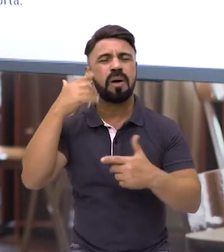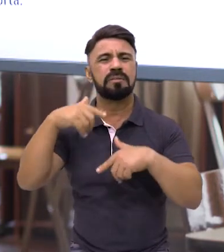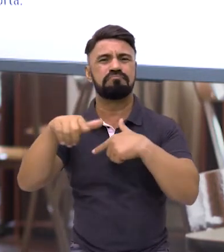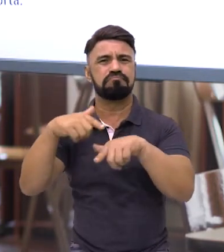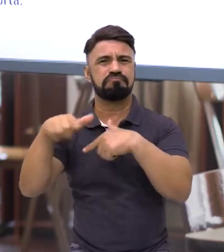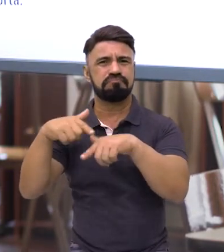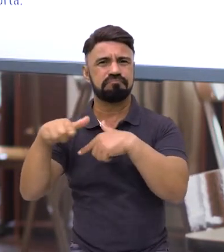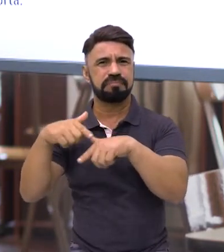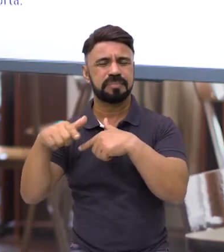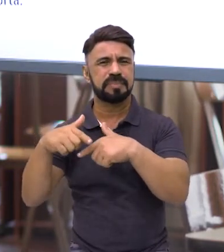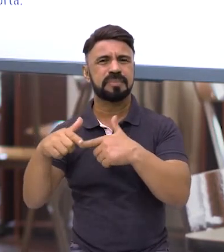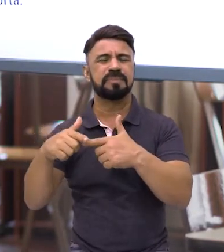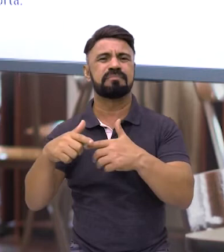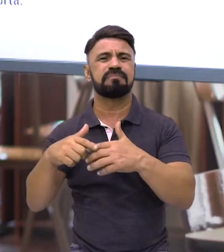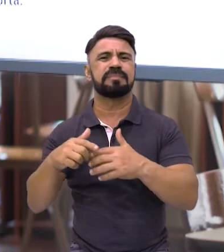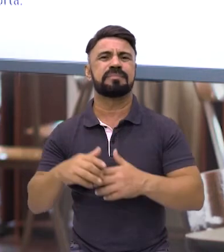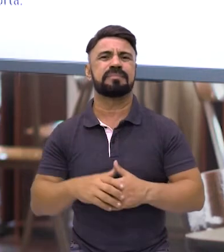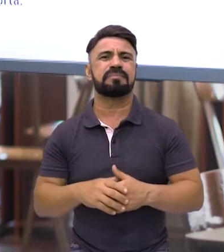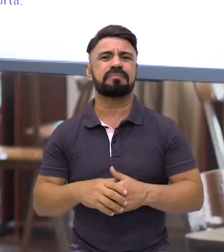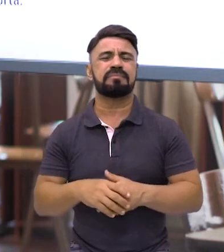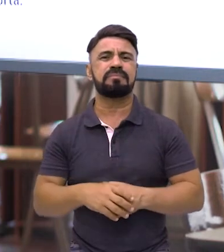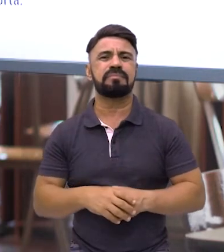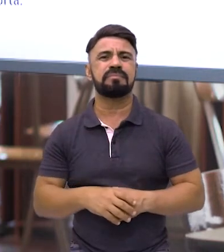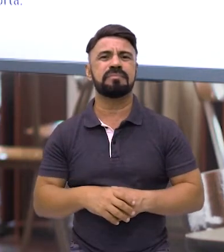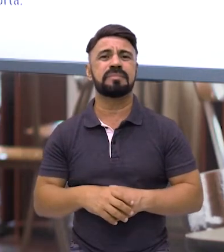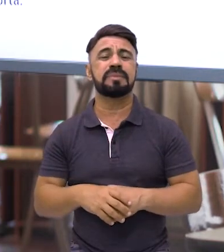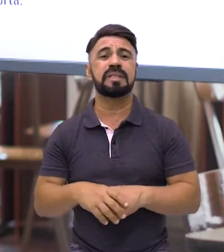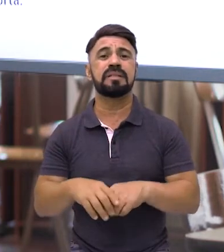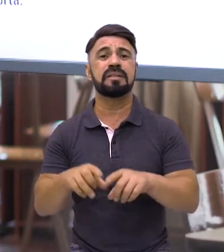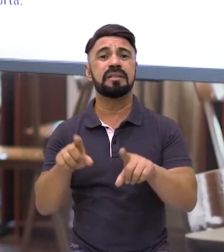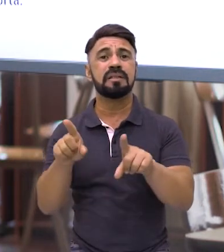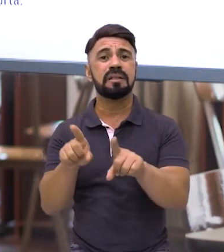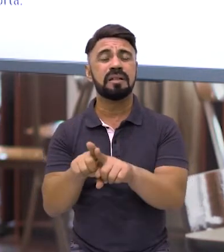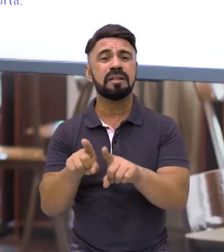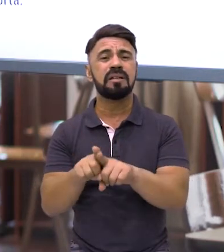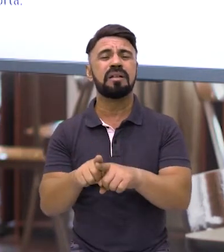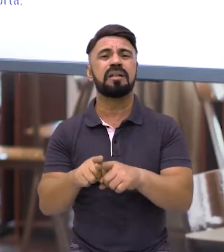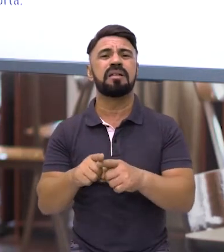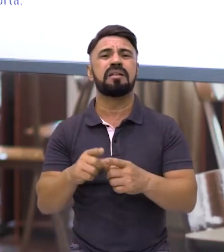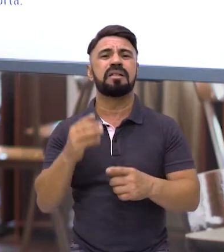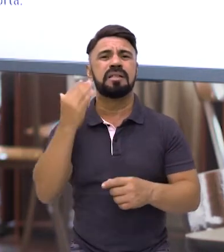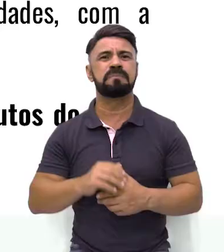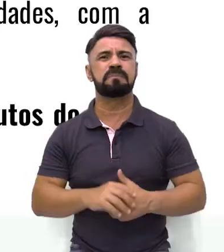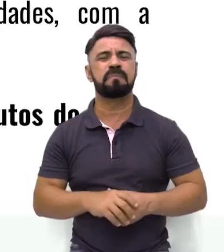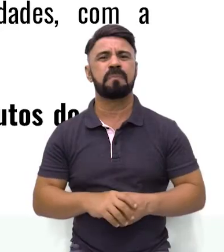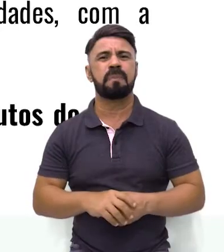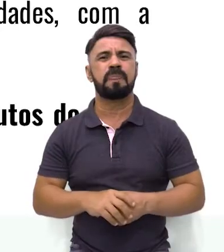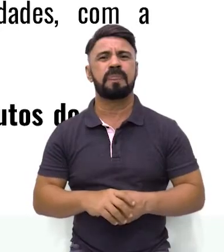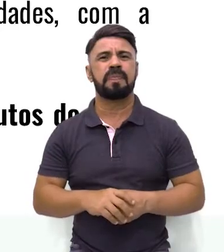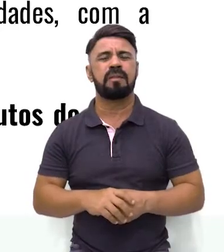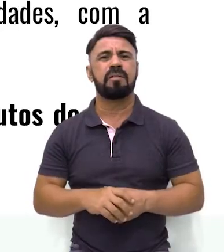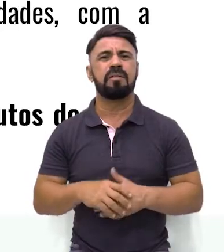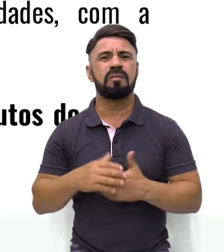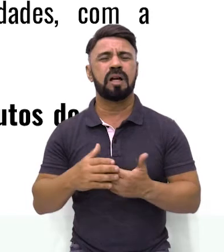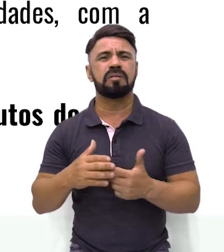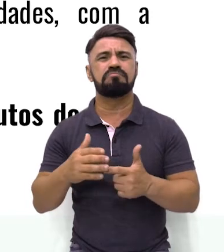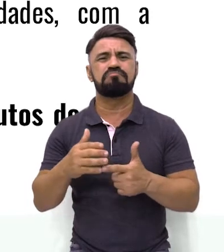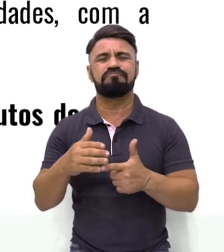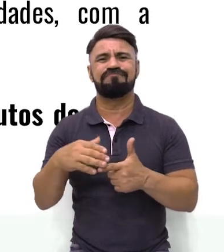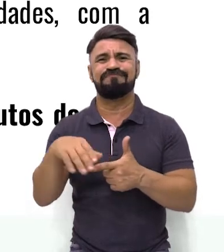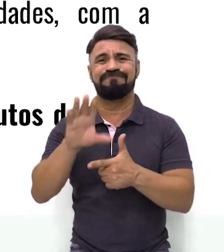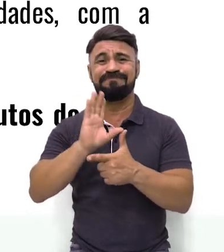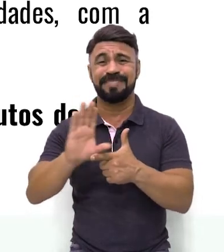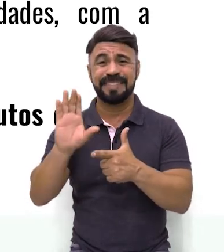ou de subempregos, certo? E também nós vamos entender que com a crise que